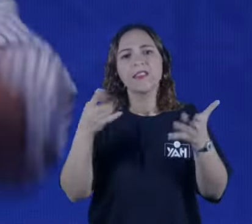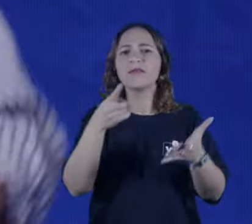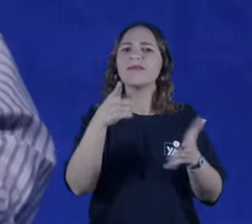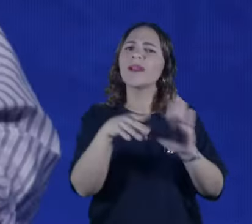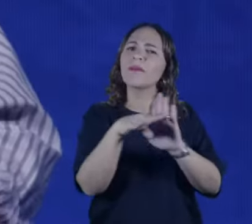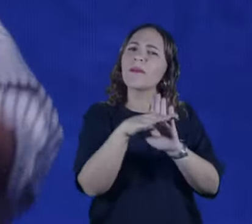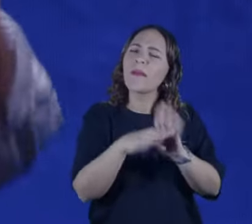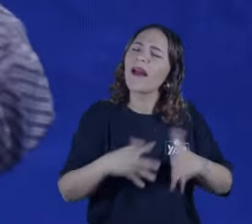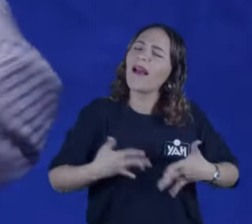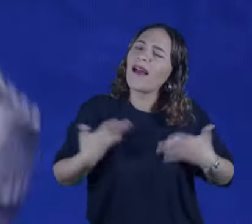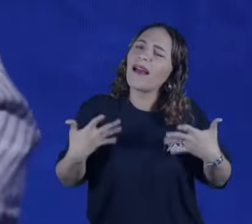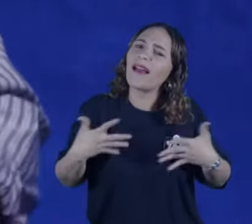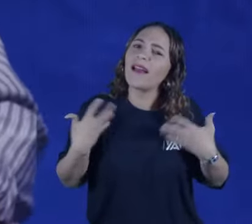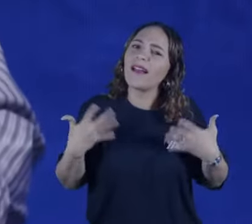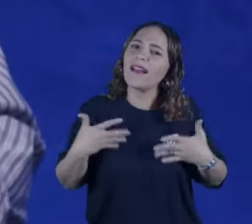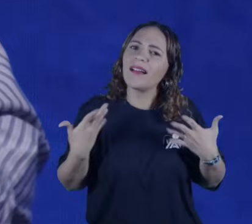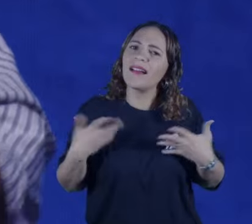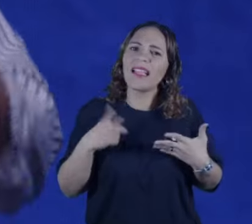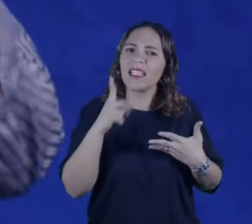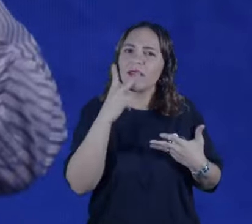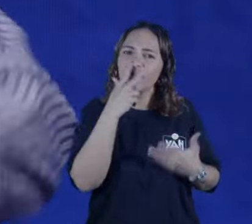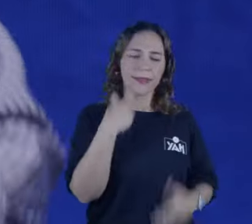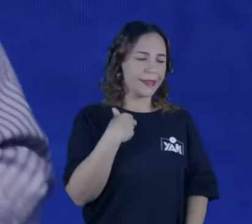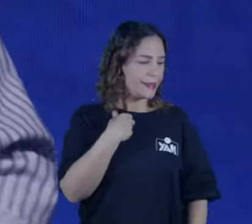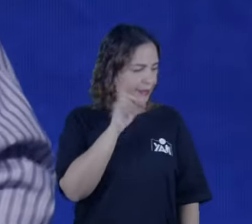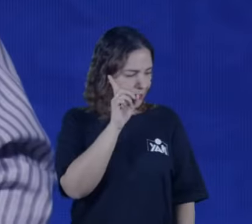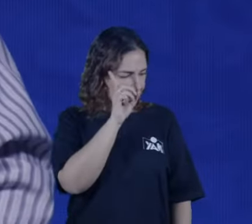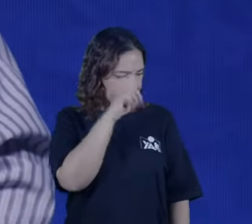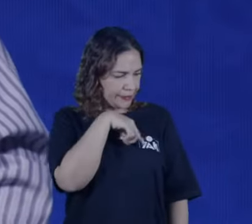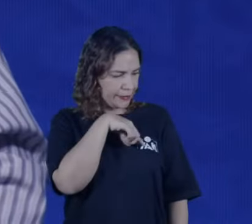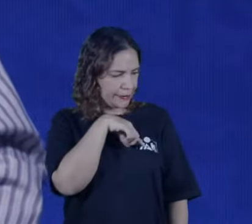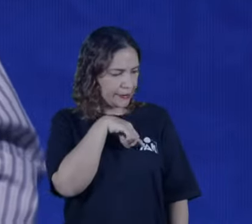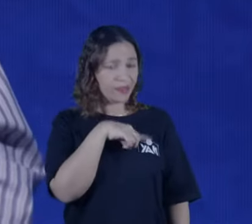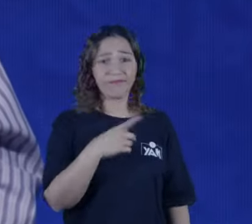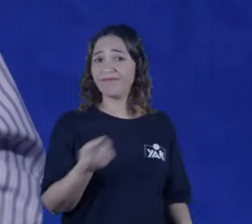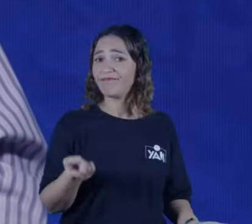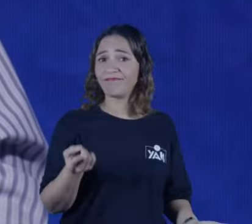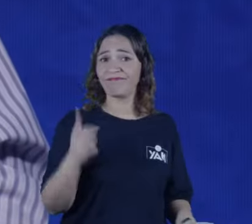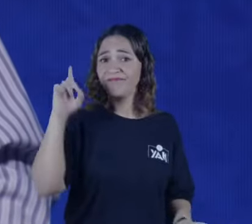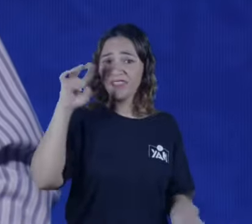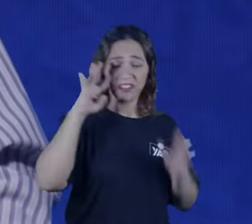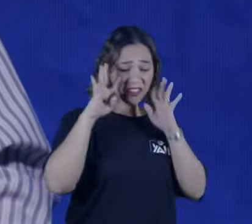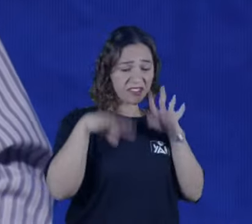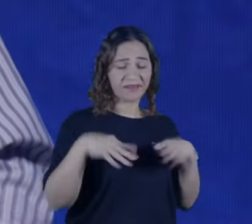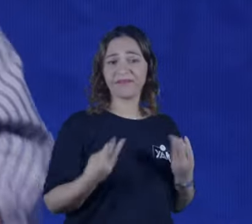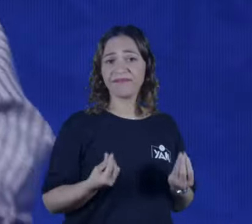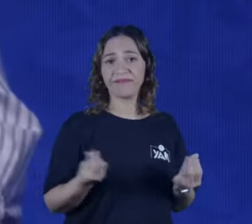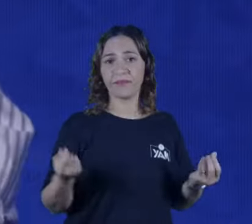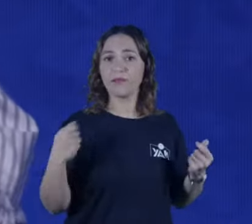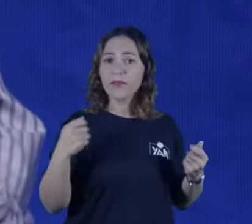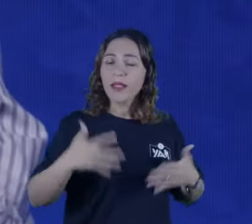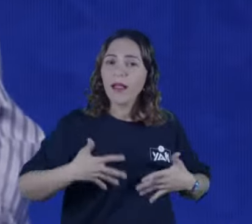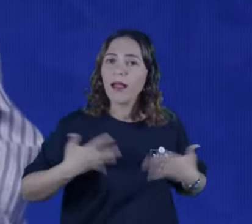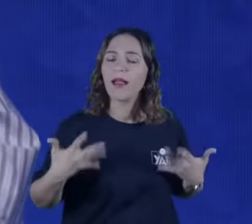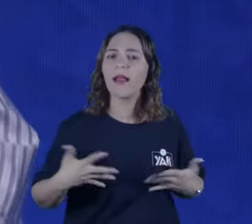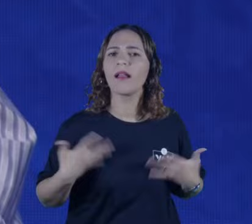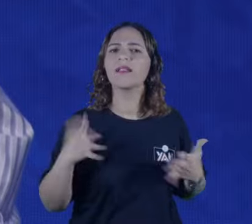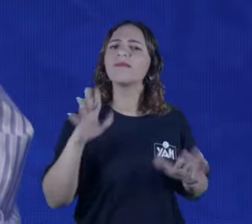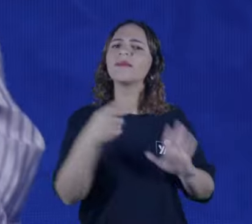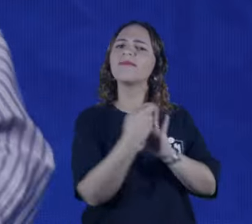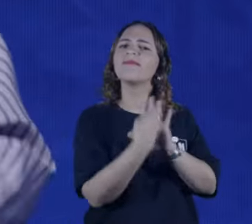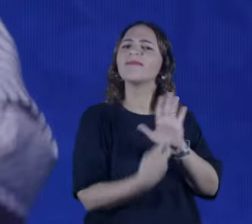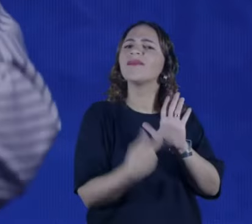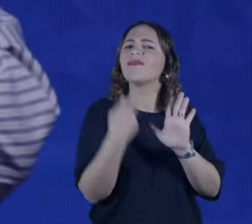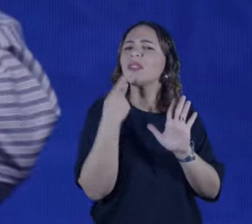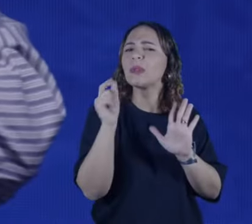façam isto com alegria e não gemendo, porque isso não aproveita a vós outros. O que o autor de